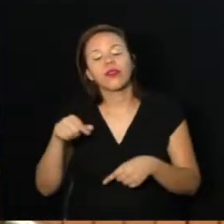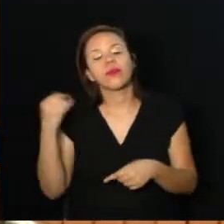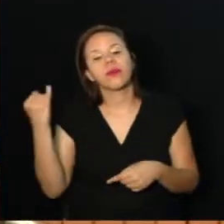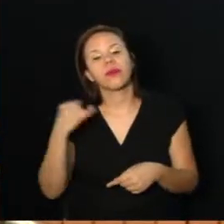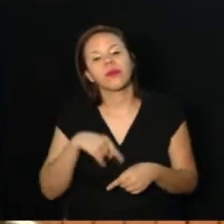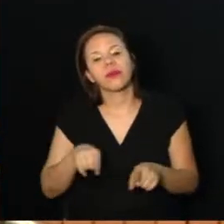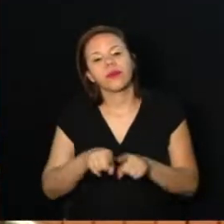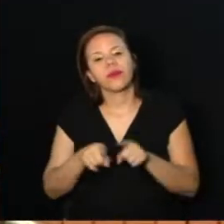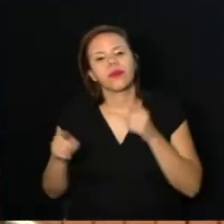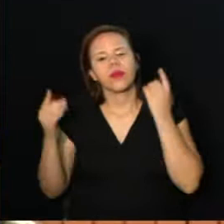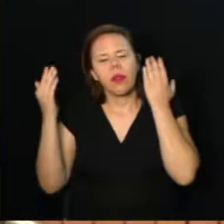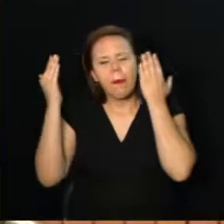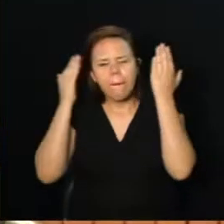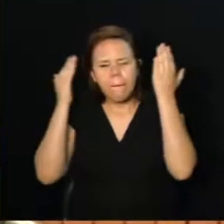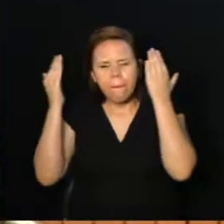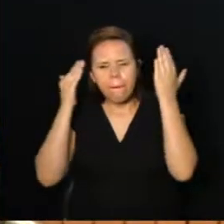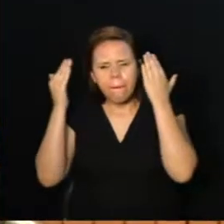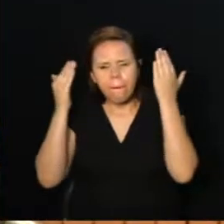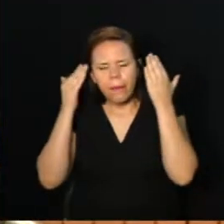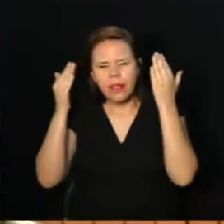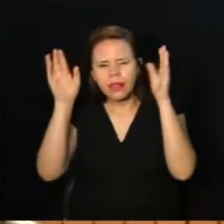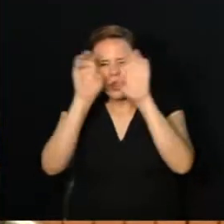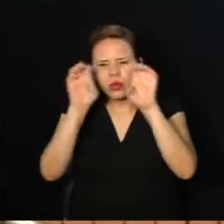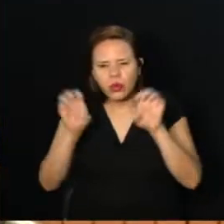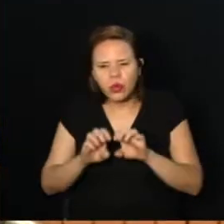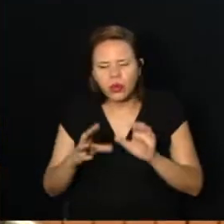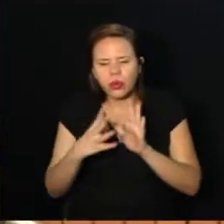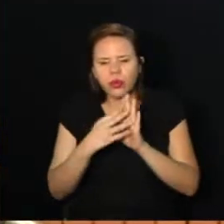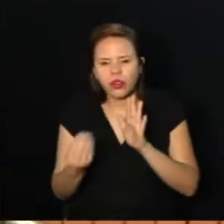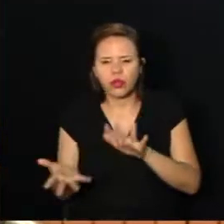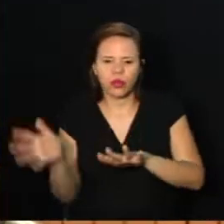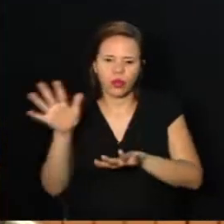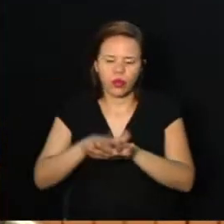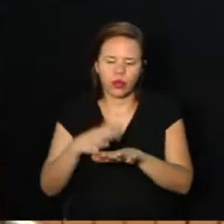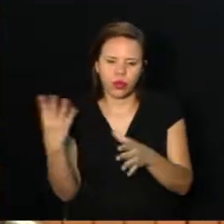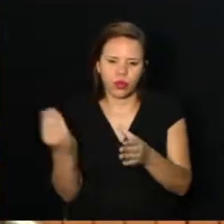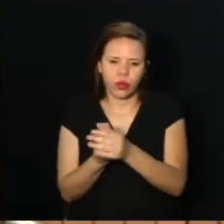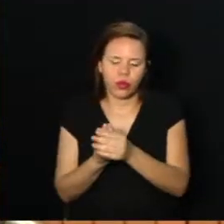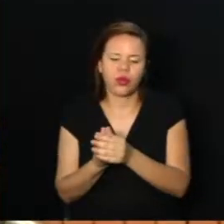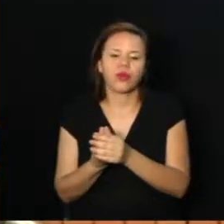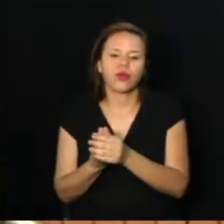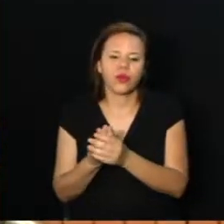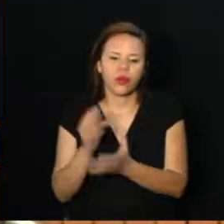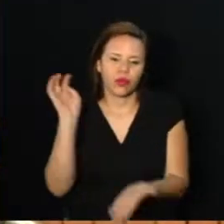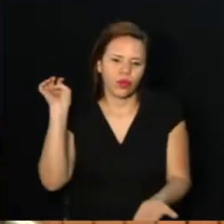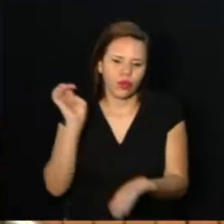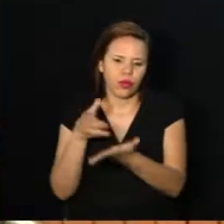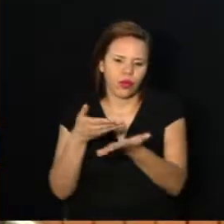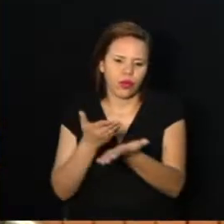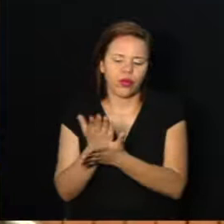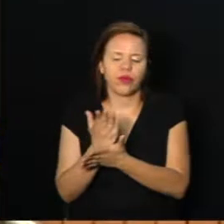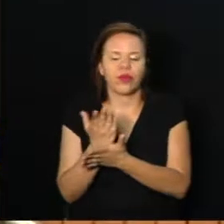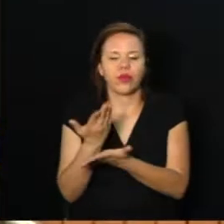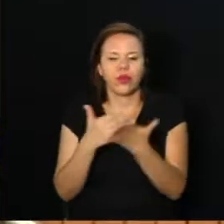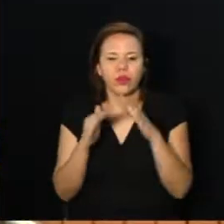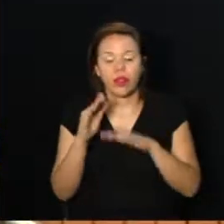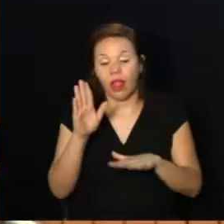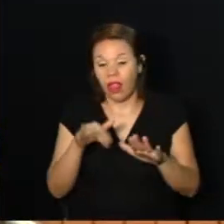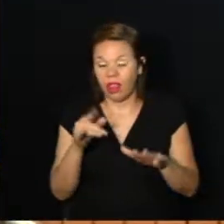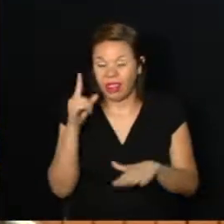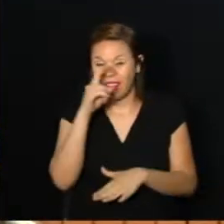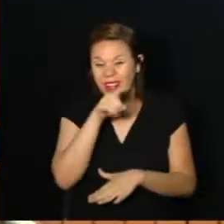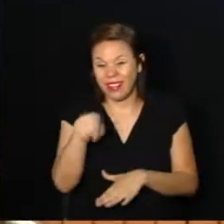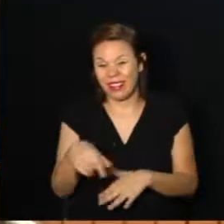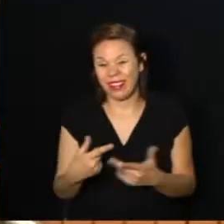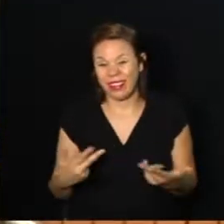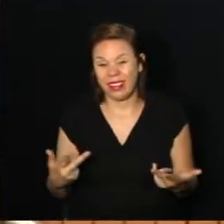questão psíquica de infraestrutura do modelo de inclusão efetiva nas escolas. É difícil, uma